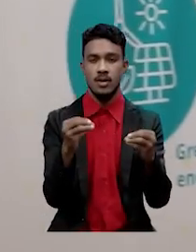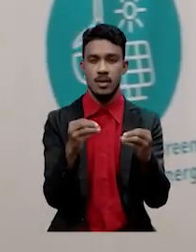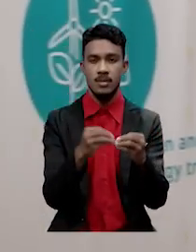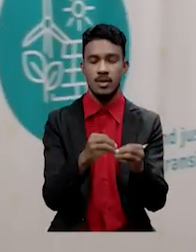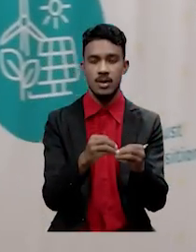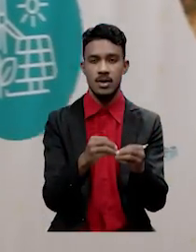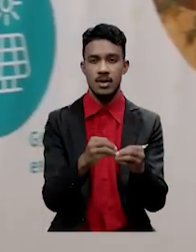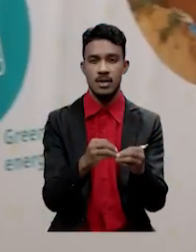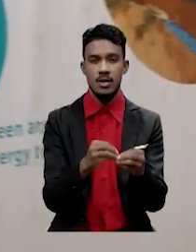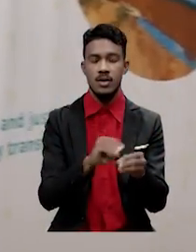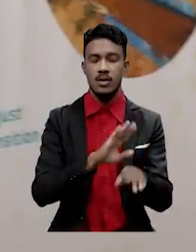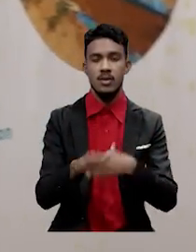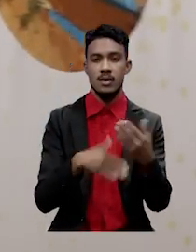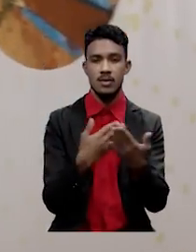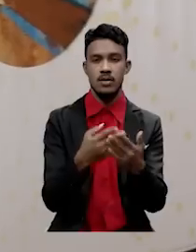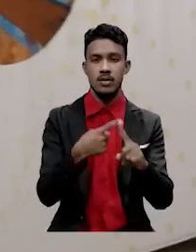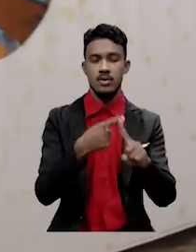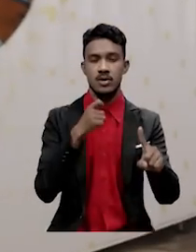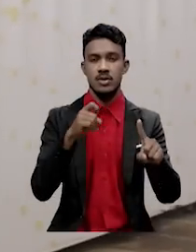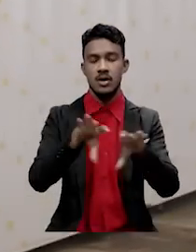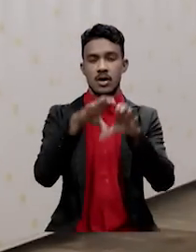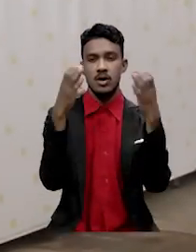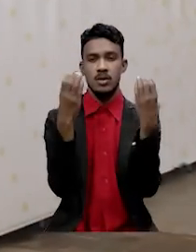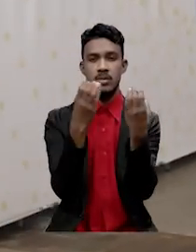Estratégia Geral da Comissão Europeia